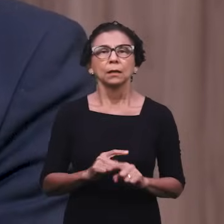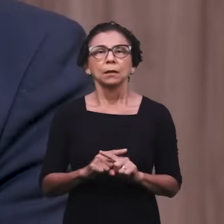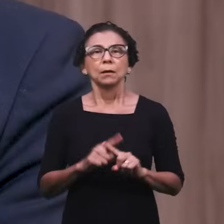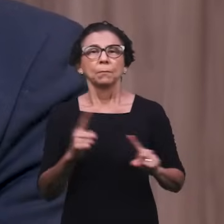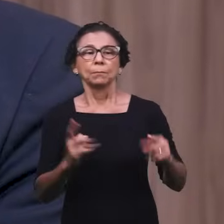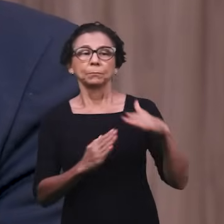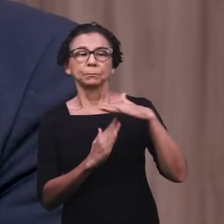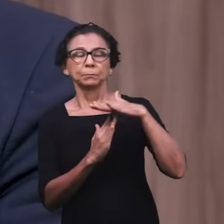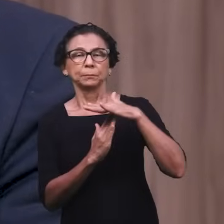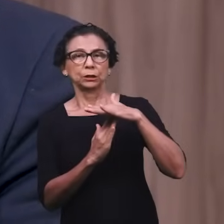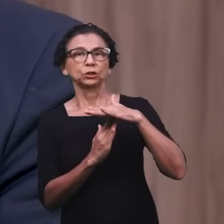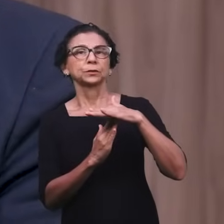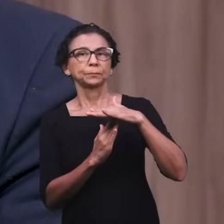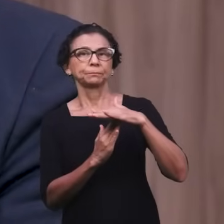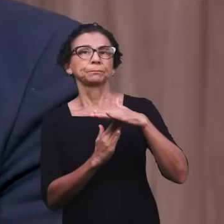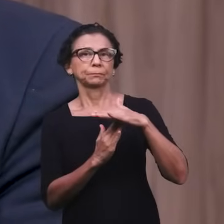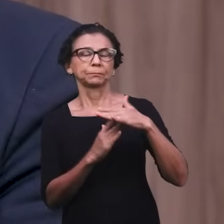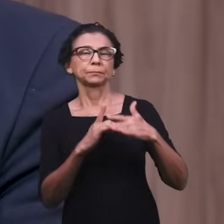é usuário